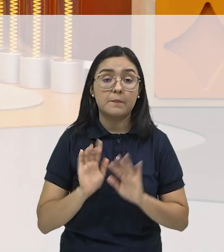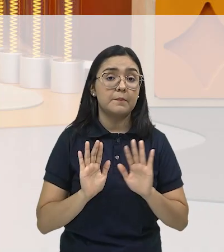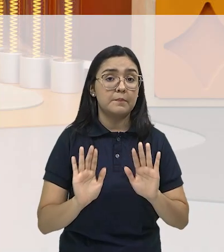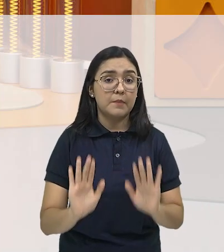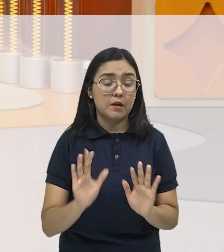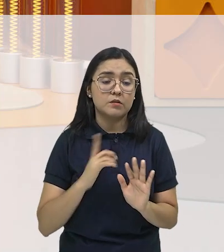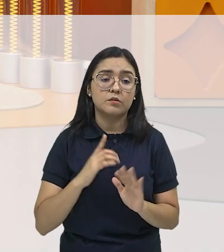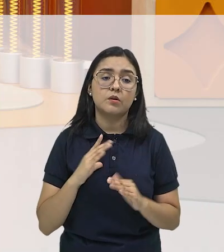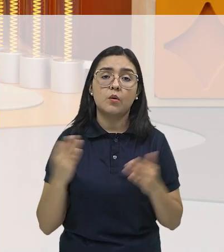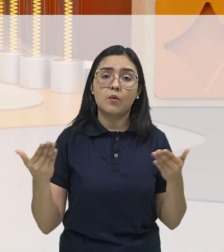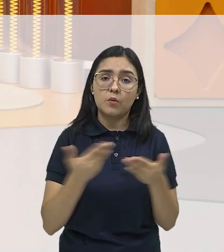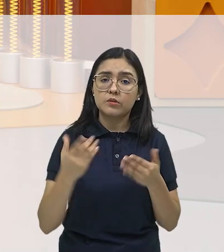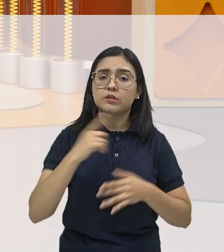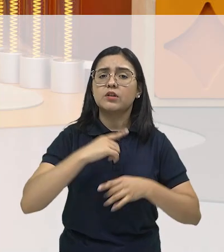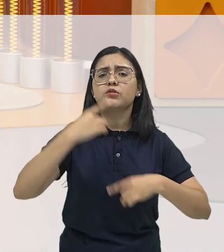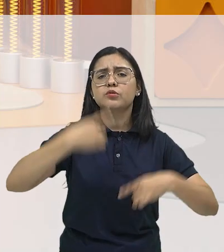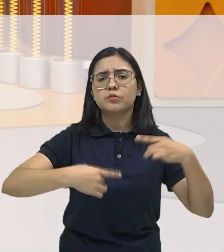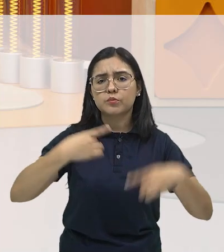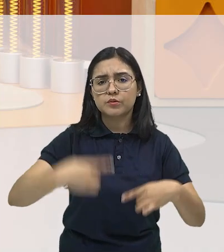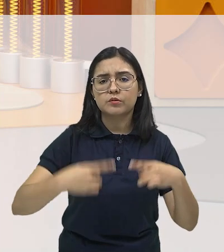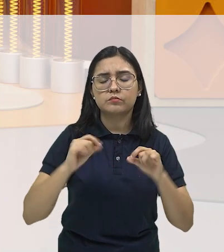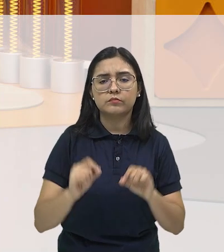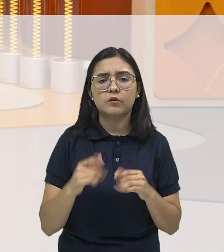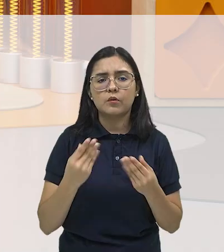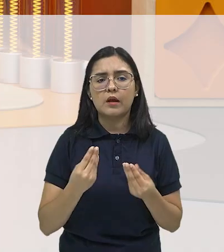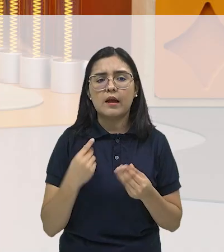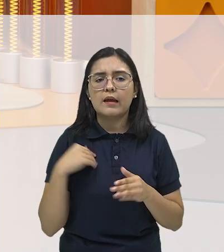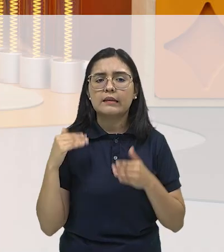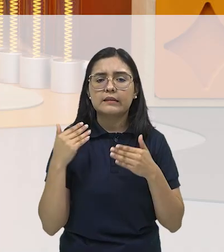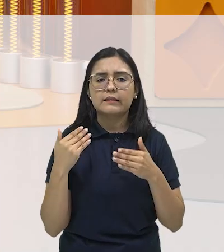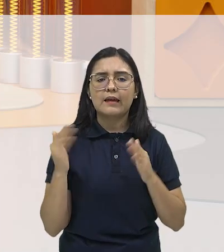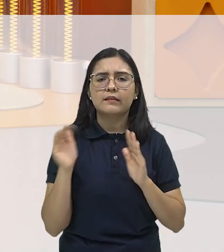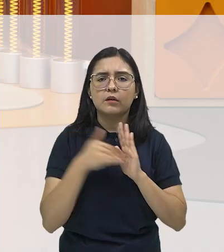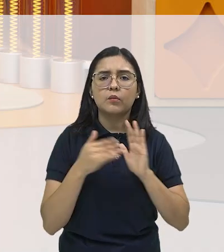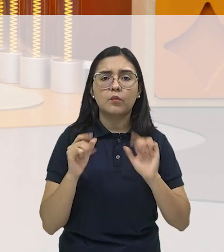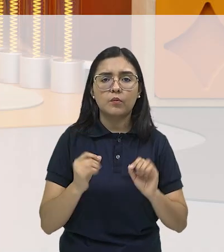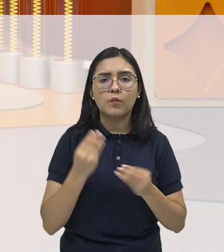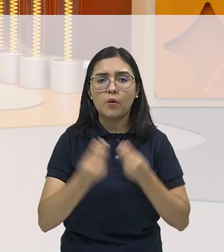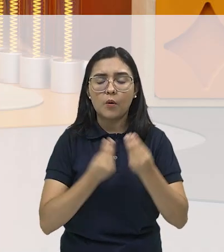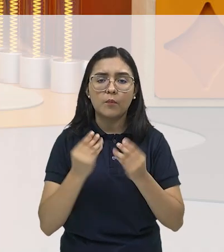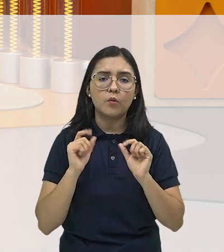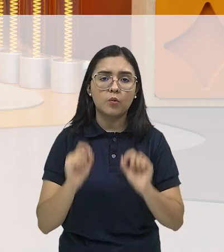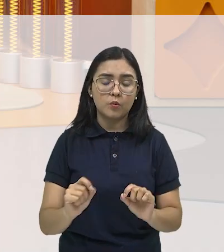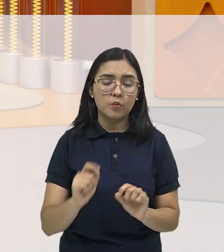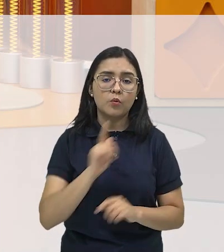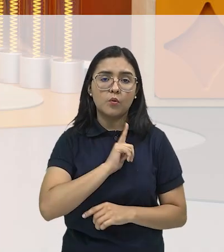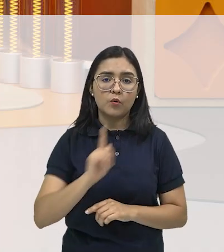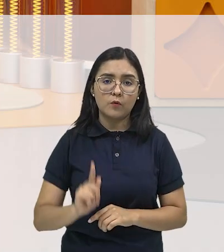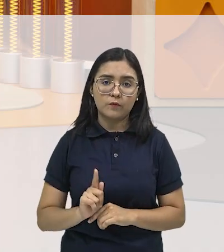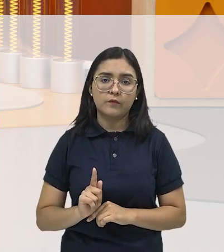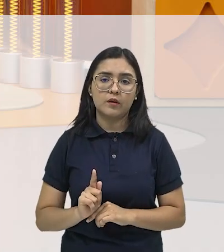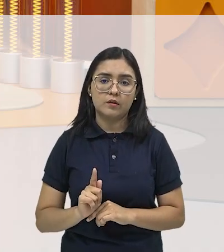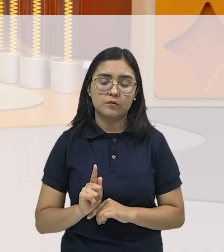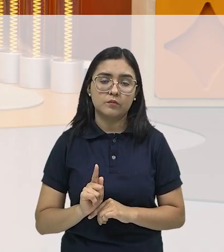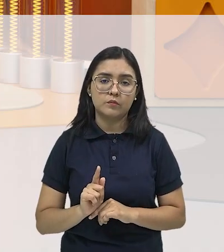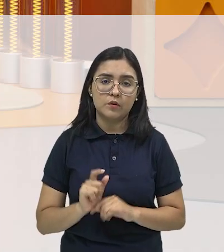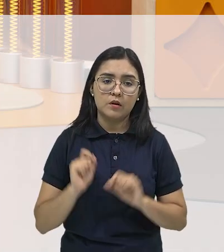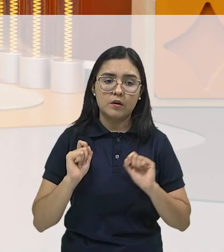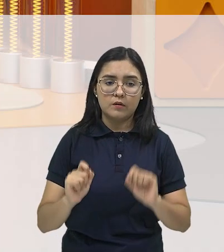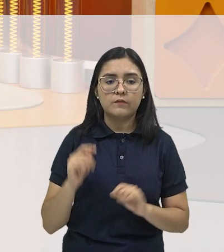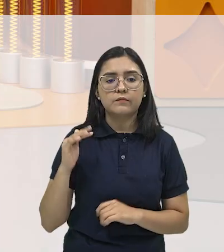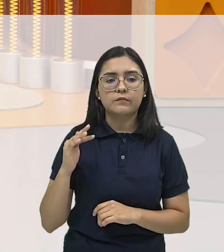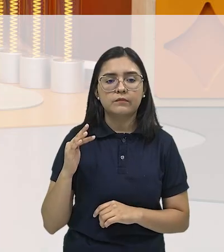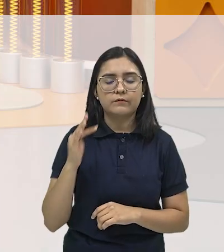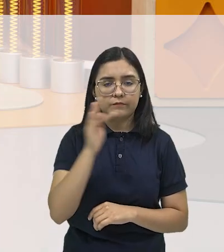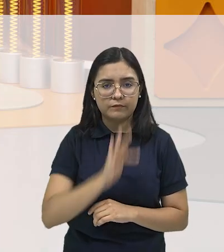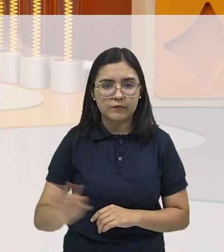mas ainda hoje se discute até que ponto o governo federal, por exemplo, pode interferir de maneira livre. É aí que entra, por exemplo,